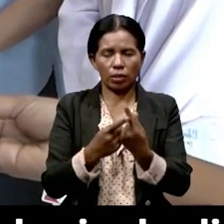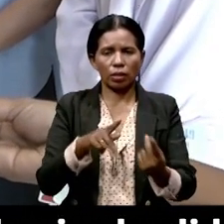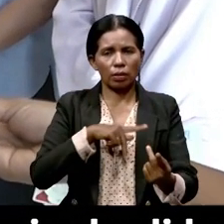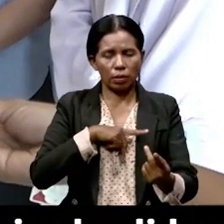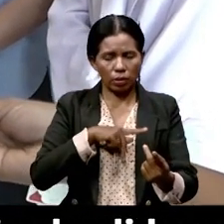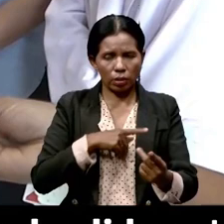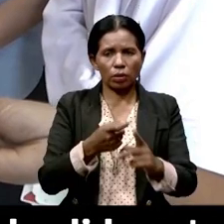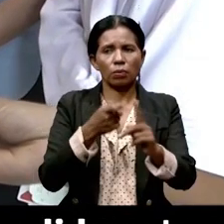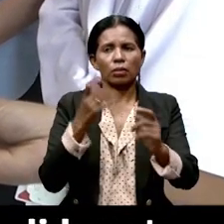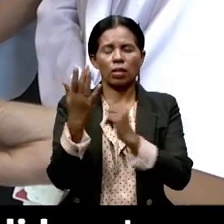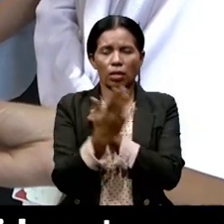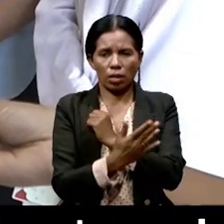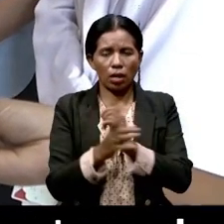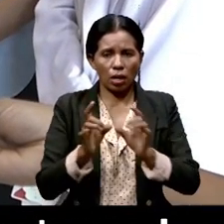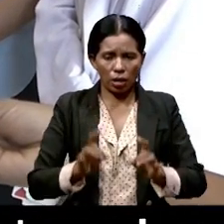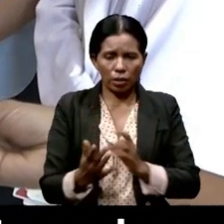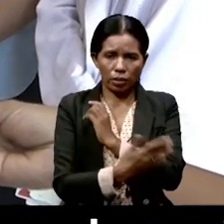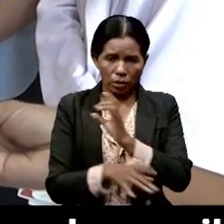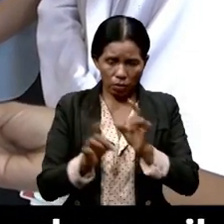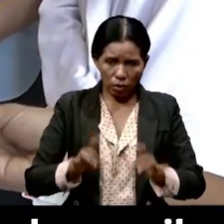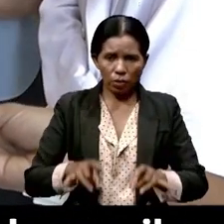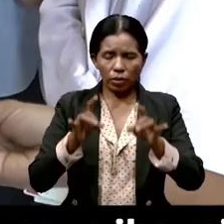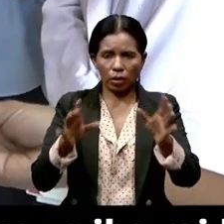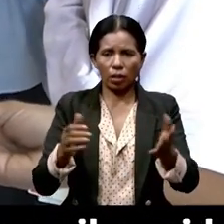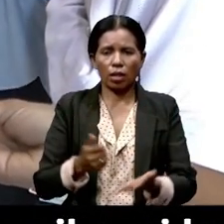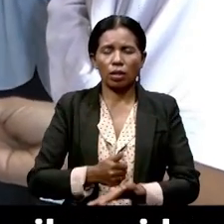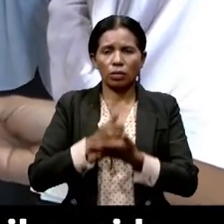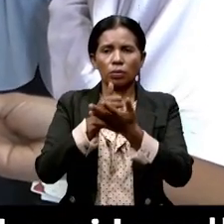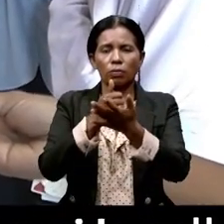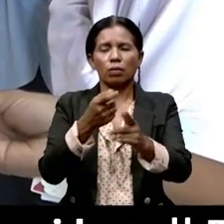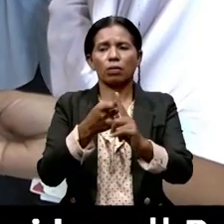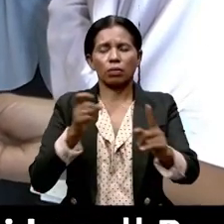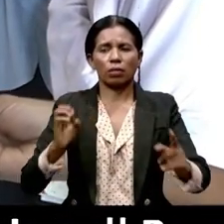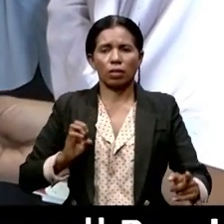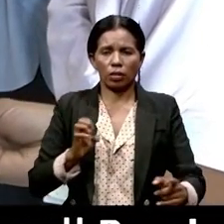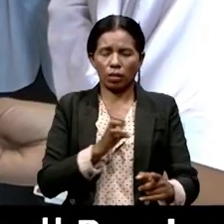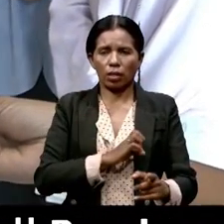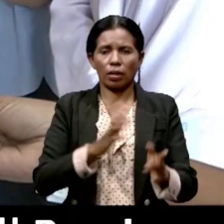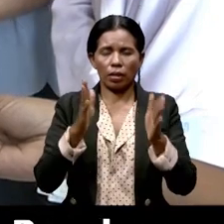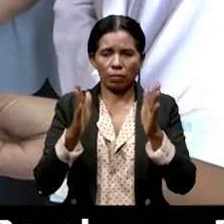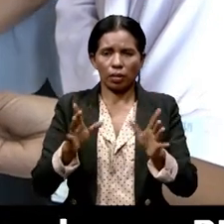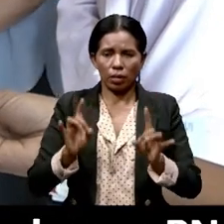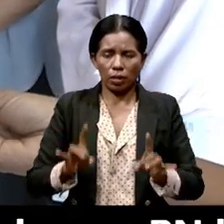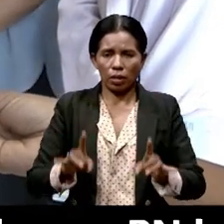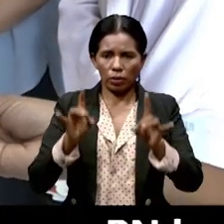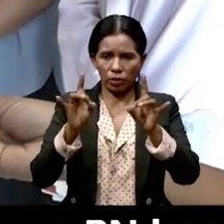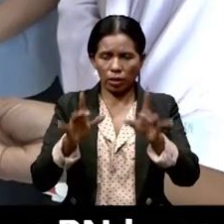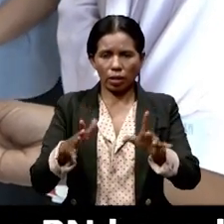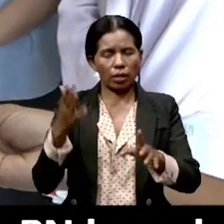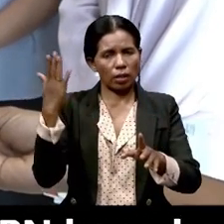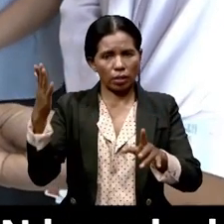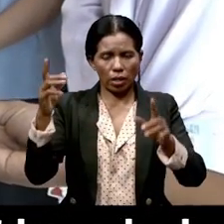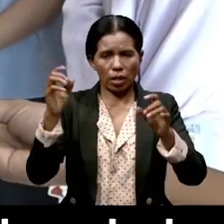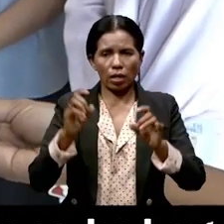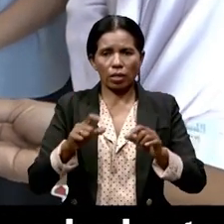ne be maka apoio e mobiliza rasiko se embaixada Australia ne iha Timor